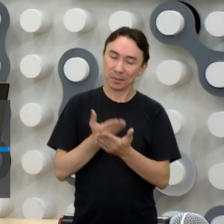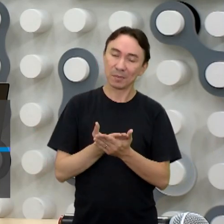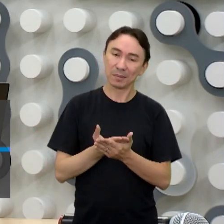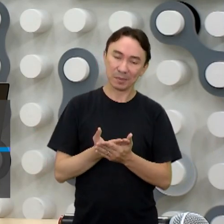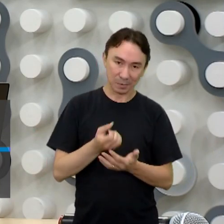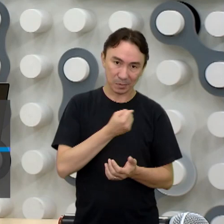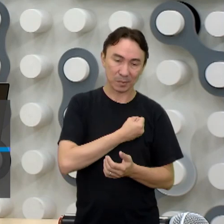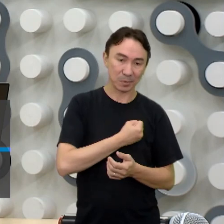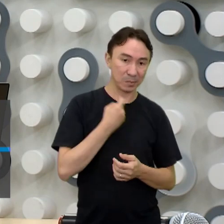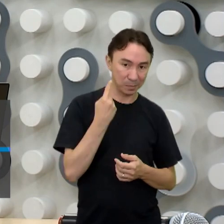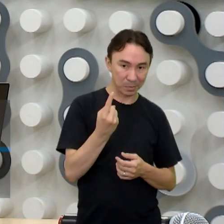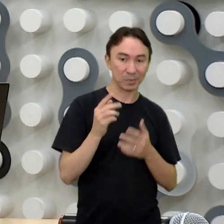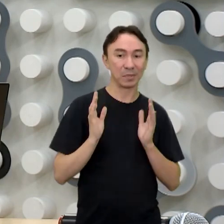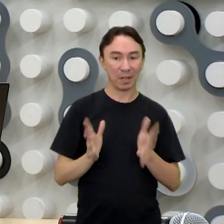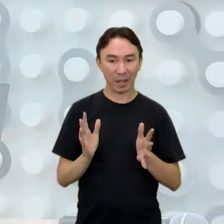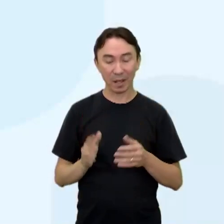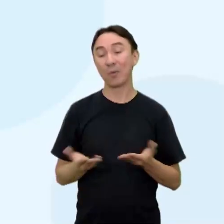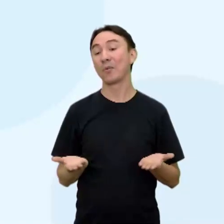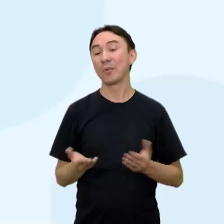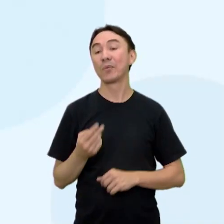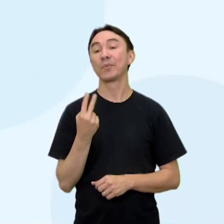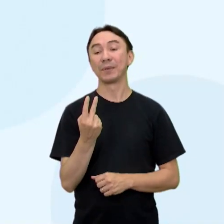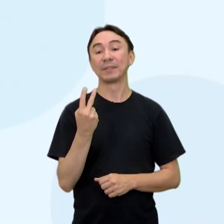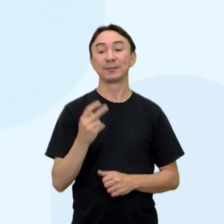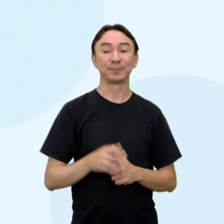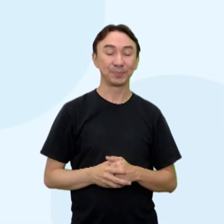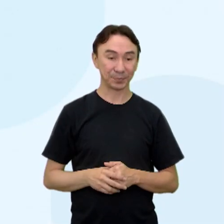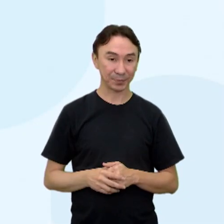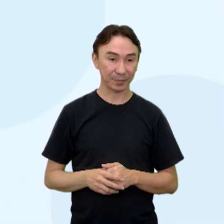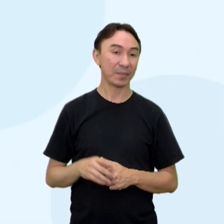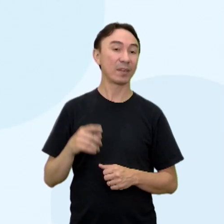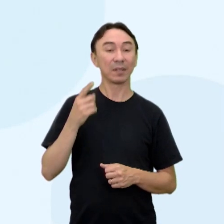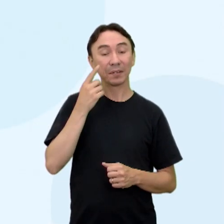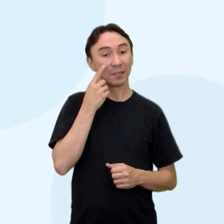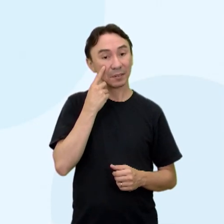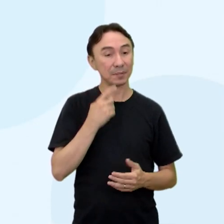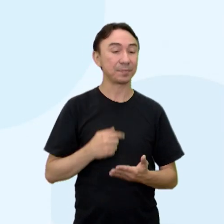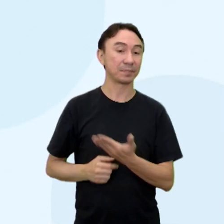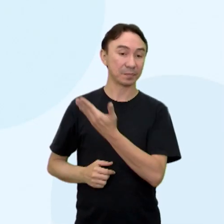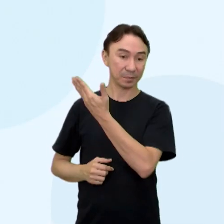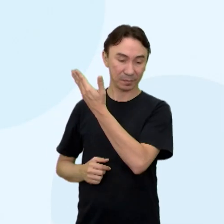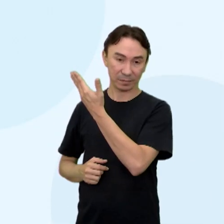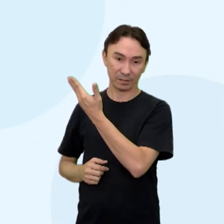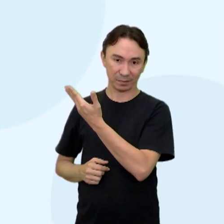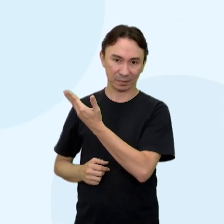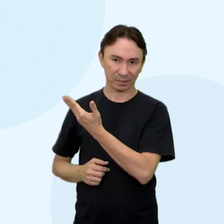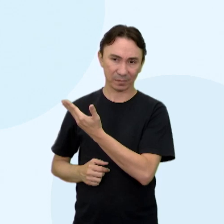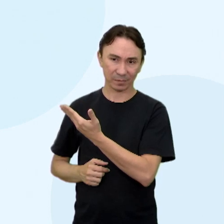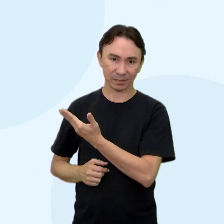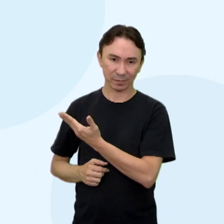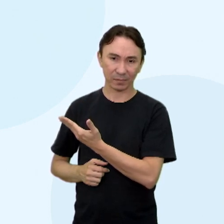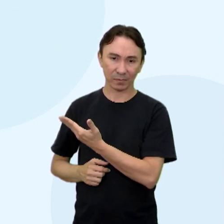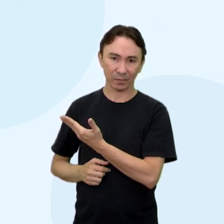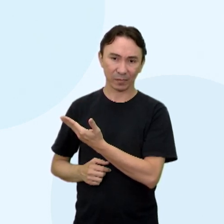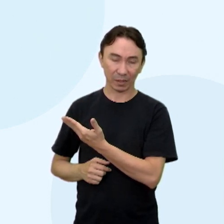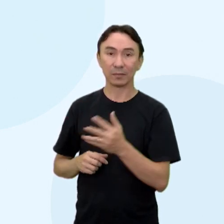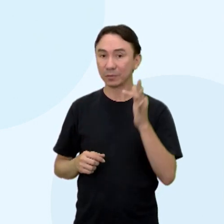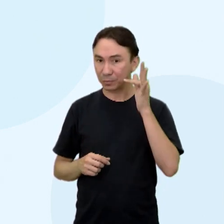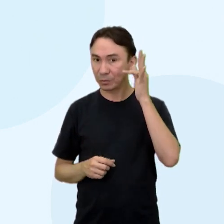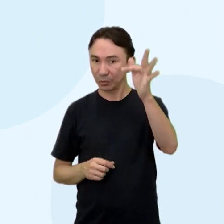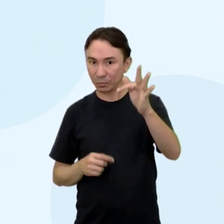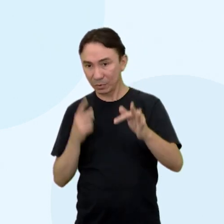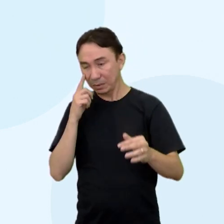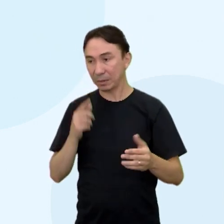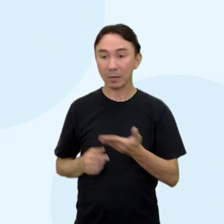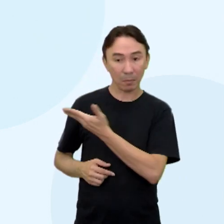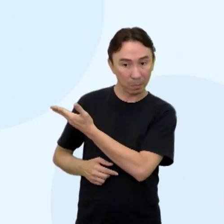Então, na tela, olha só como estamos para até fixar, mas a gente vai parar de passar essa tela no futuro, mas por enquanto,